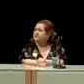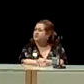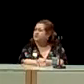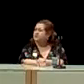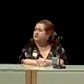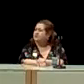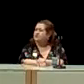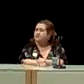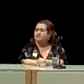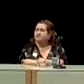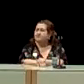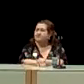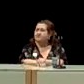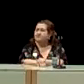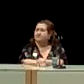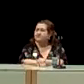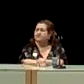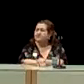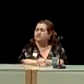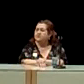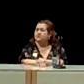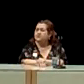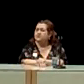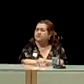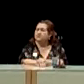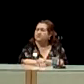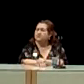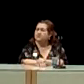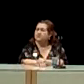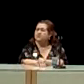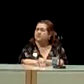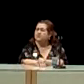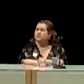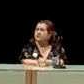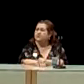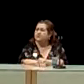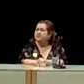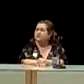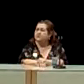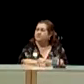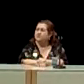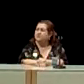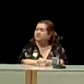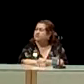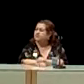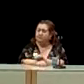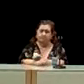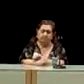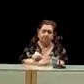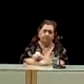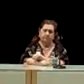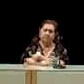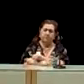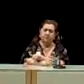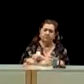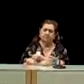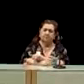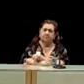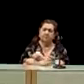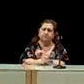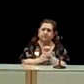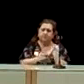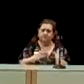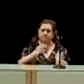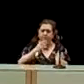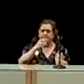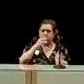Bom, no mais, eu convido vocês a verem lá fora o grupo de teatro Asas Abertas, Asas do Tietê,